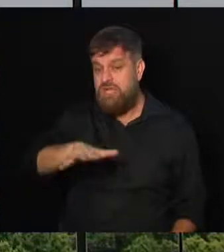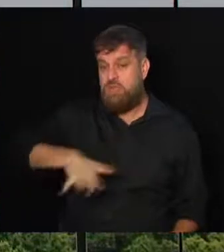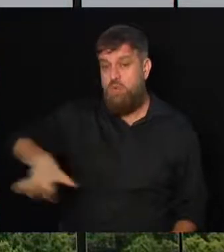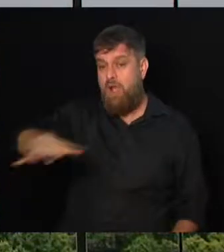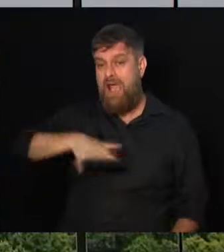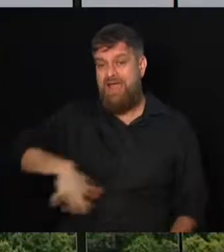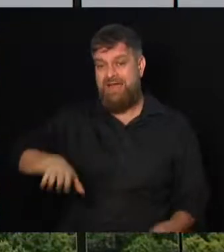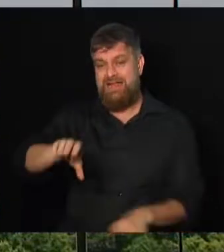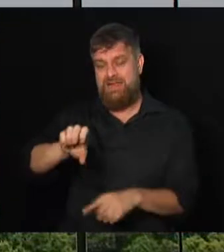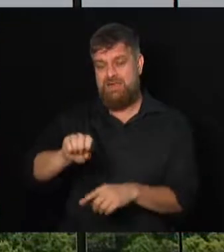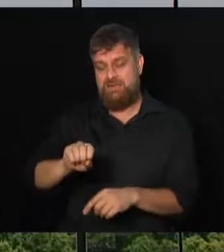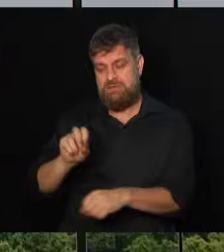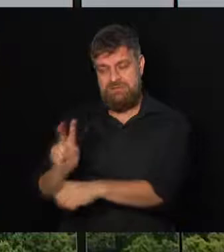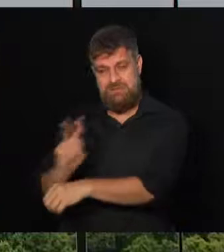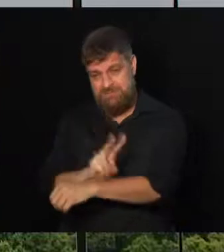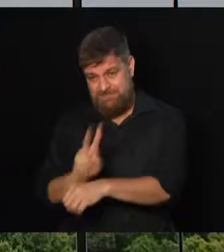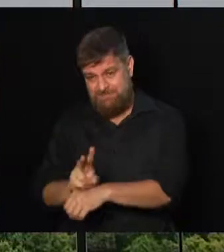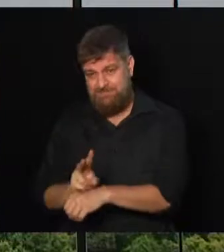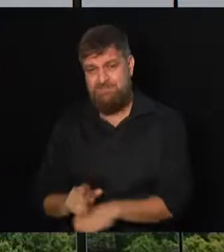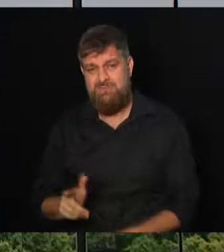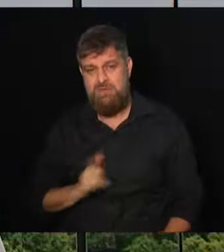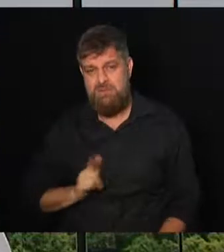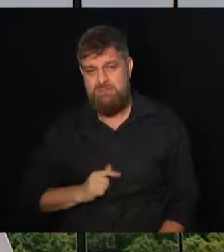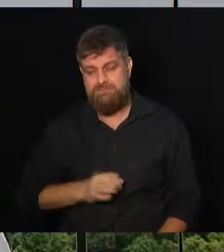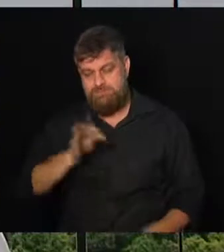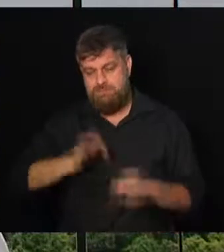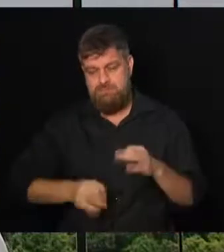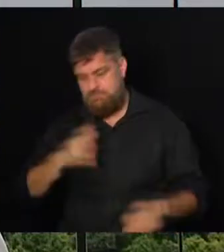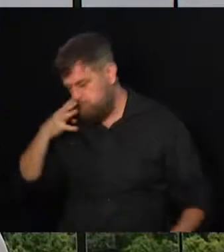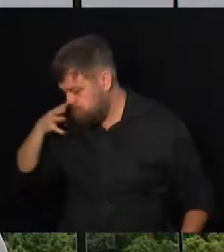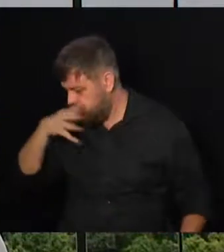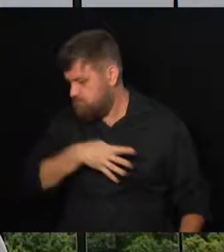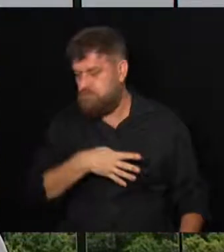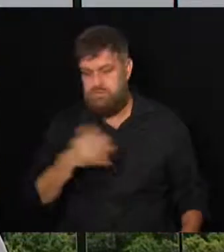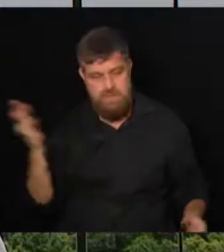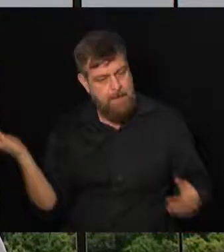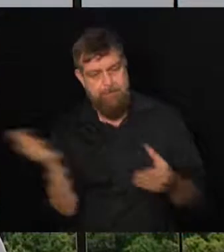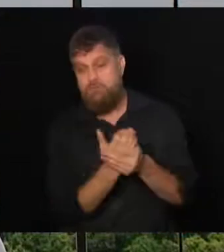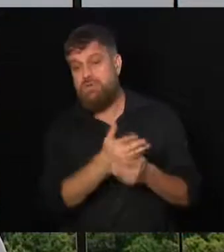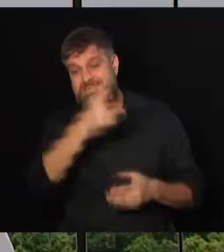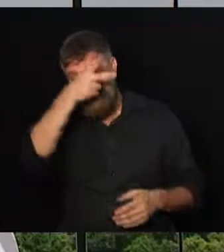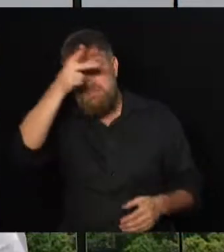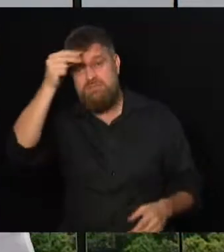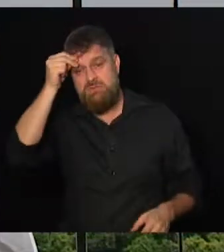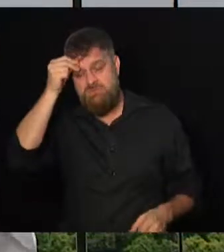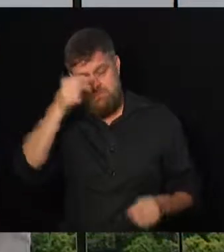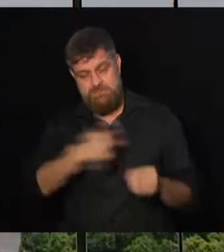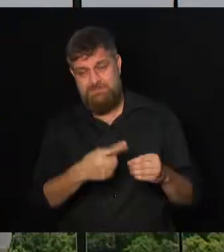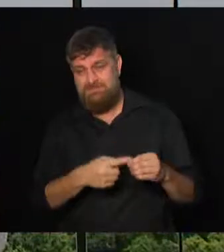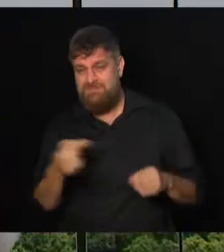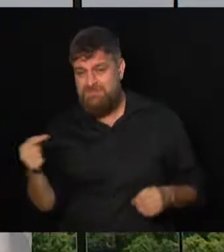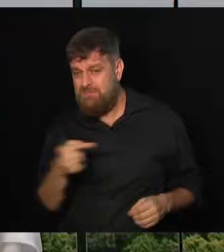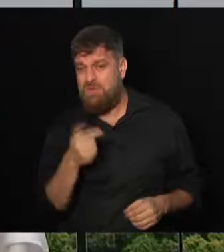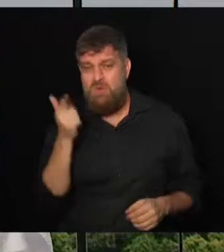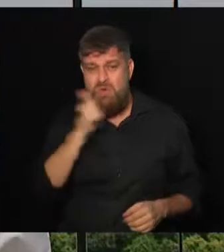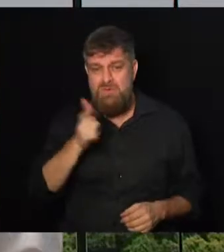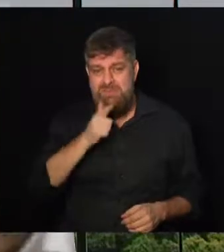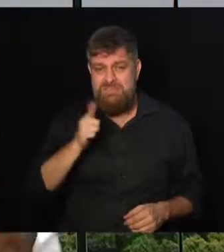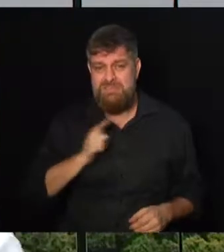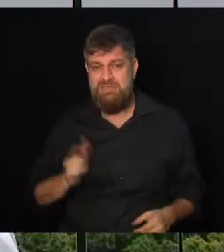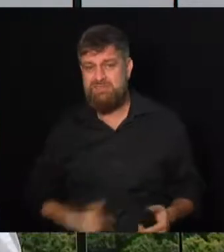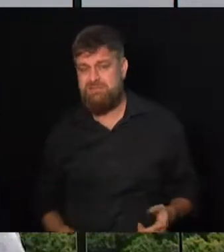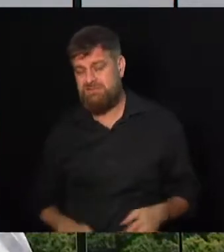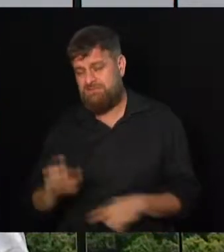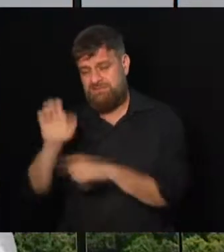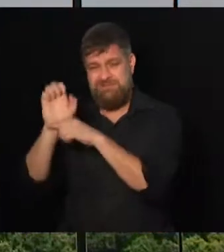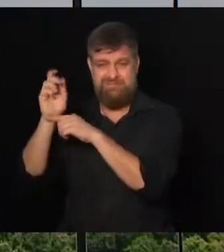juízes, eles sentenciam contra o município. Né? E para o município fazer uma ação regressiva contra o Estado e contra a